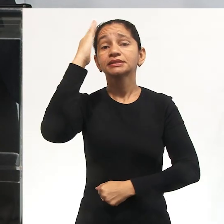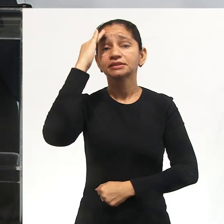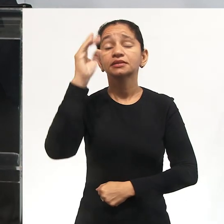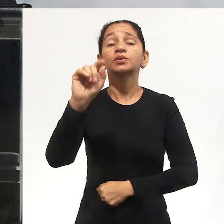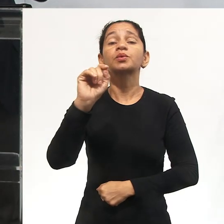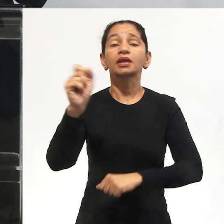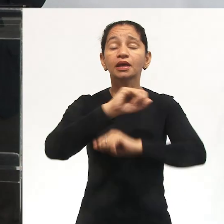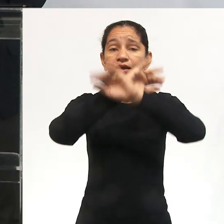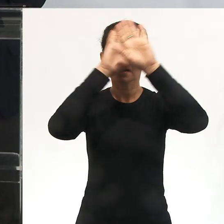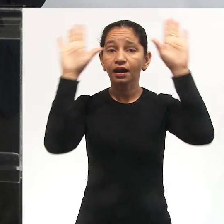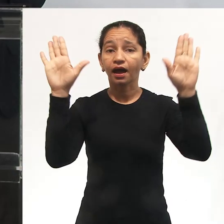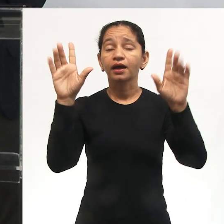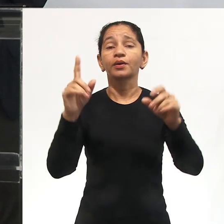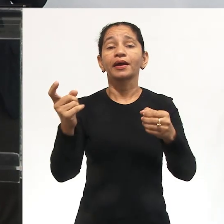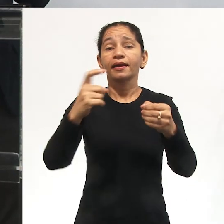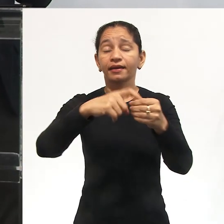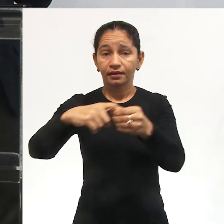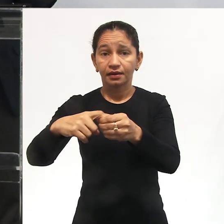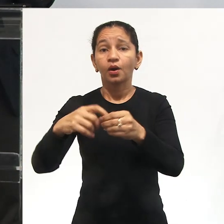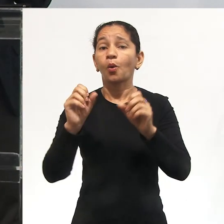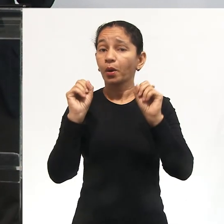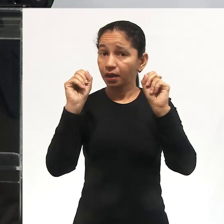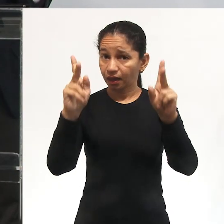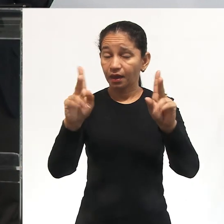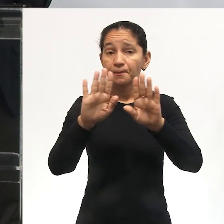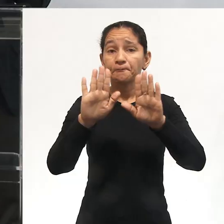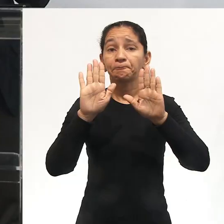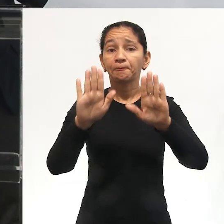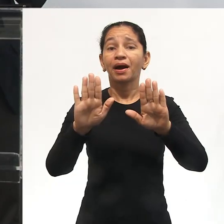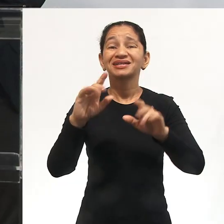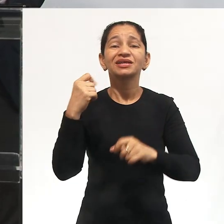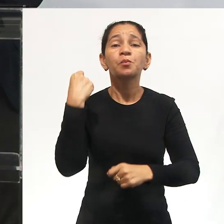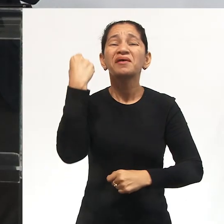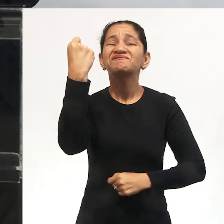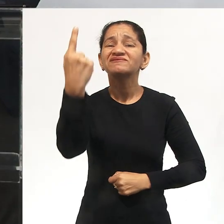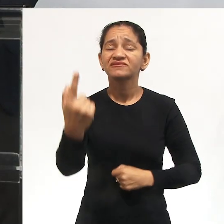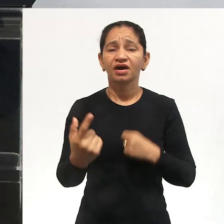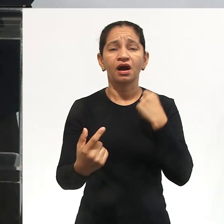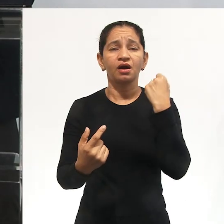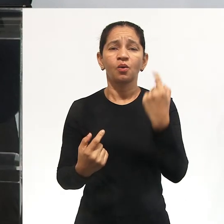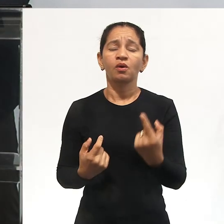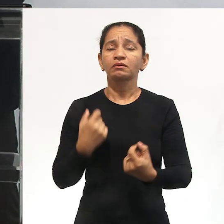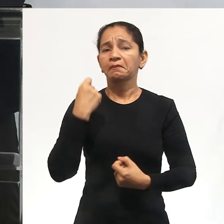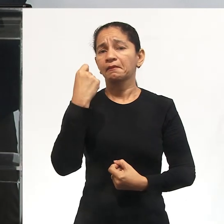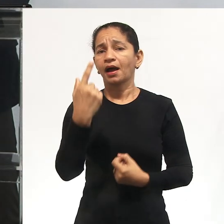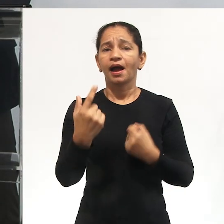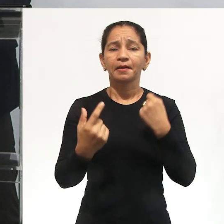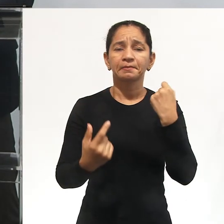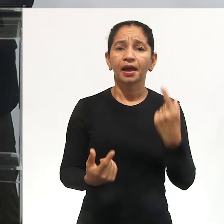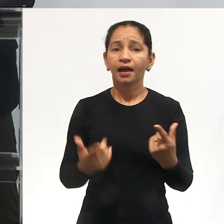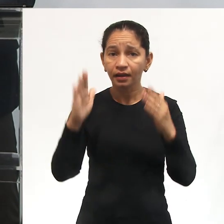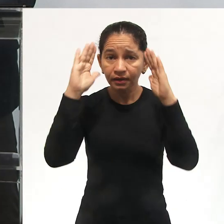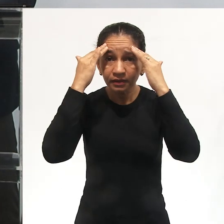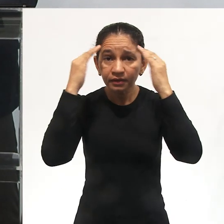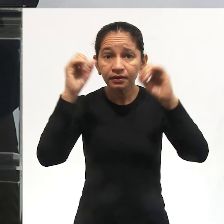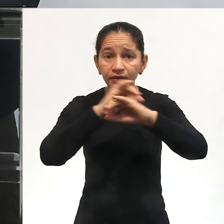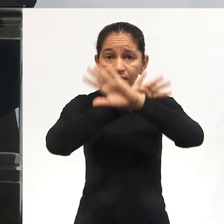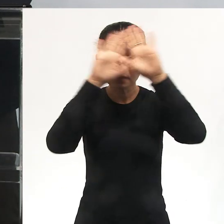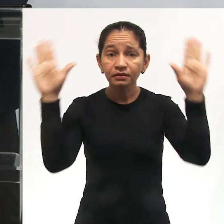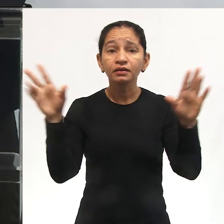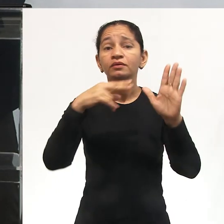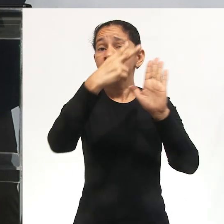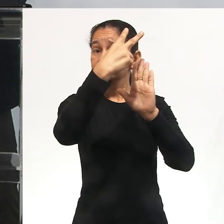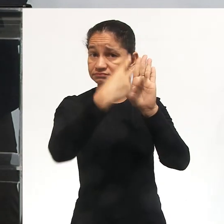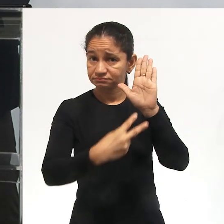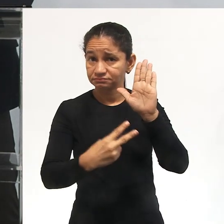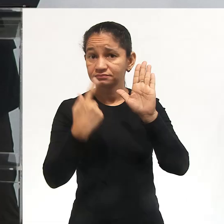órgãos para que eles entendam que a adesão deve ser excepcional. E é por isso